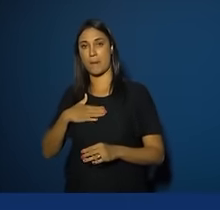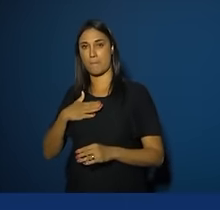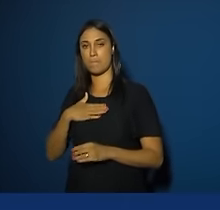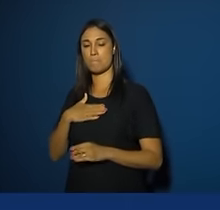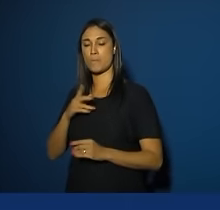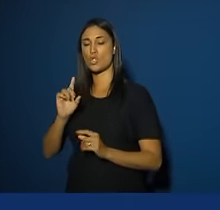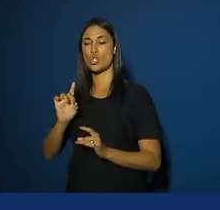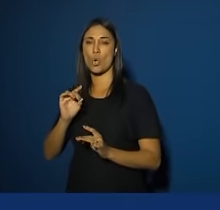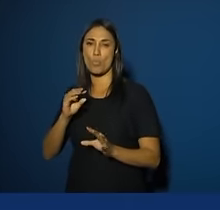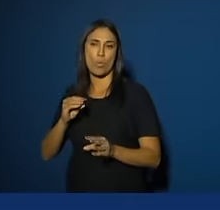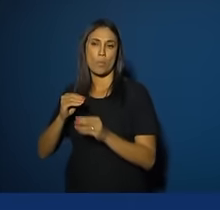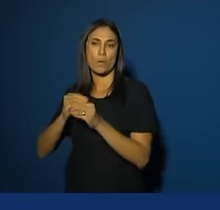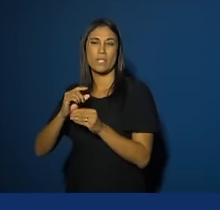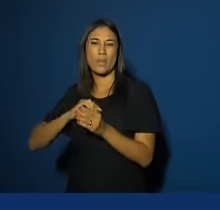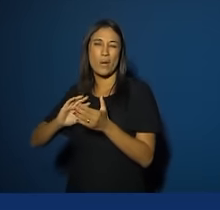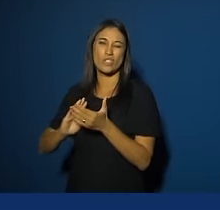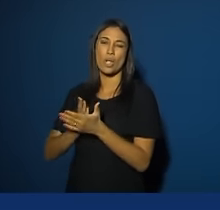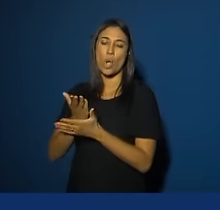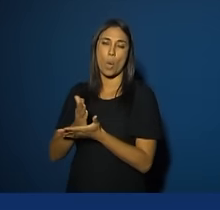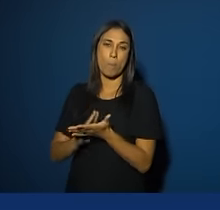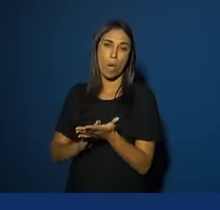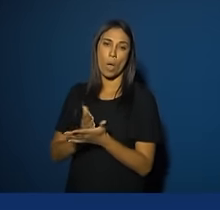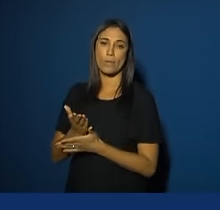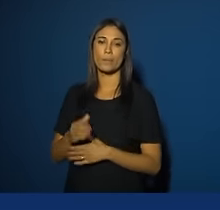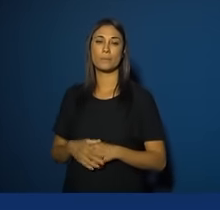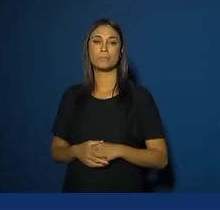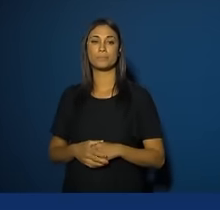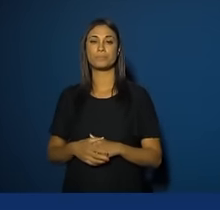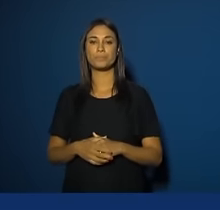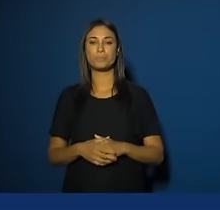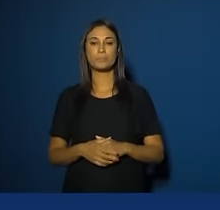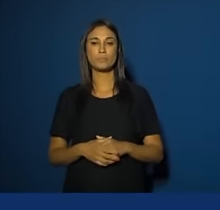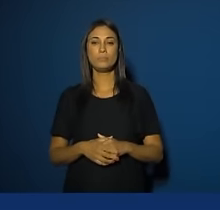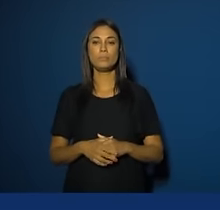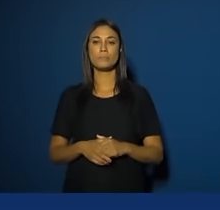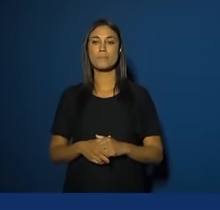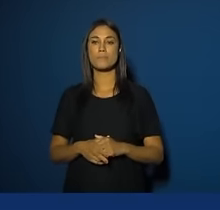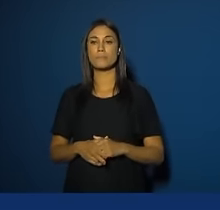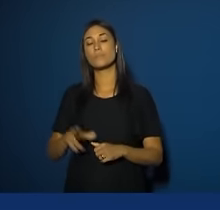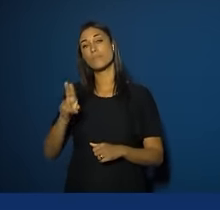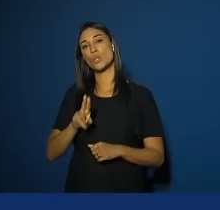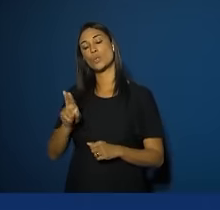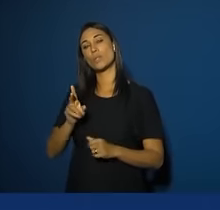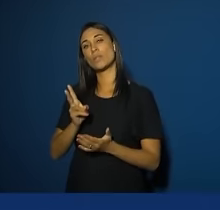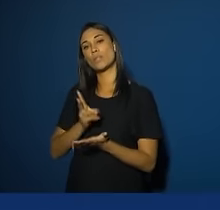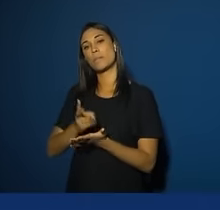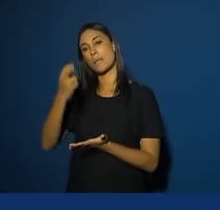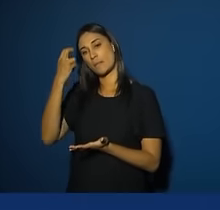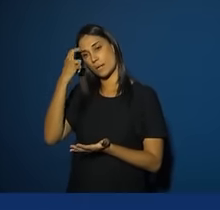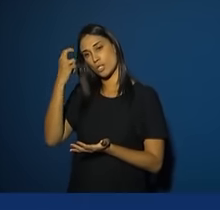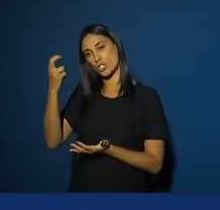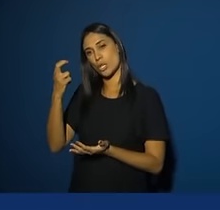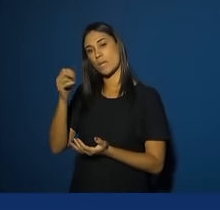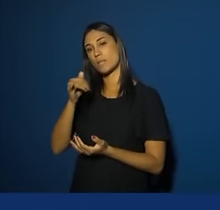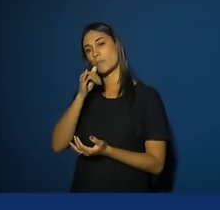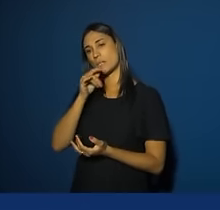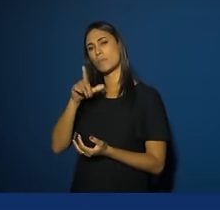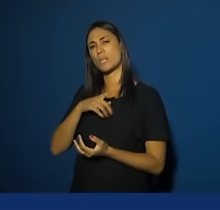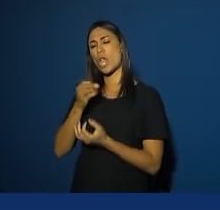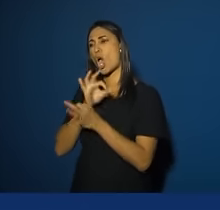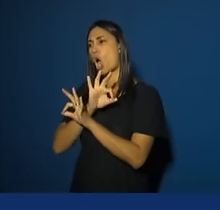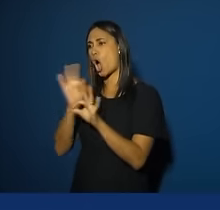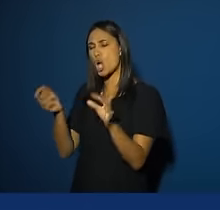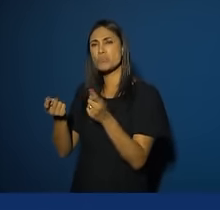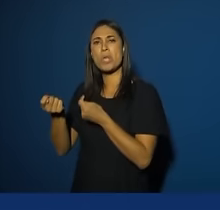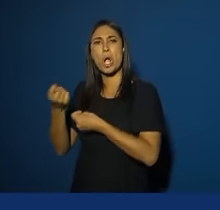talvez uma parte que incomoda um pouco, e aí usando sempre a inteligência da casa, né, que tem muitos bons